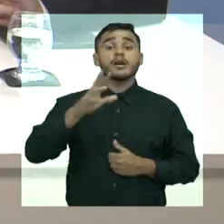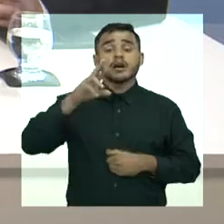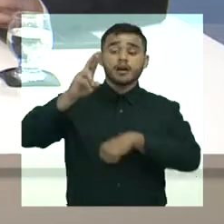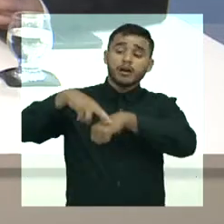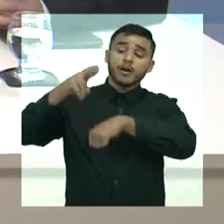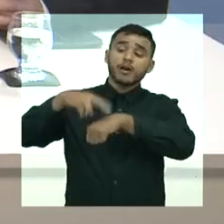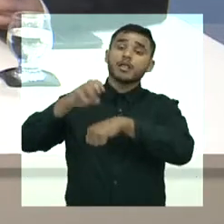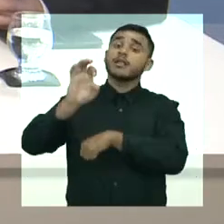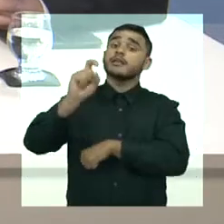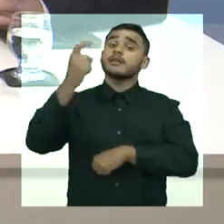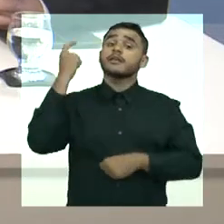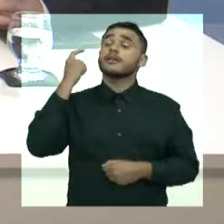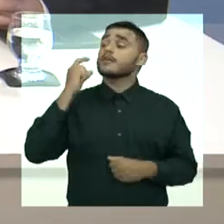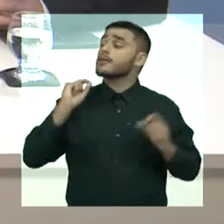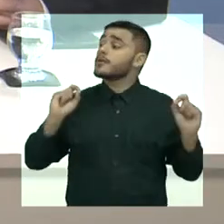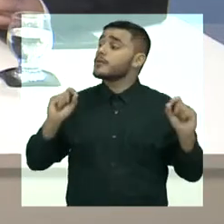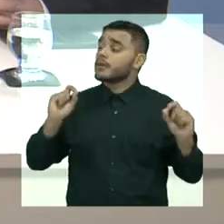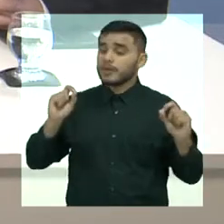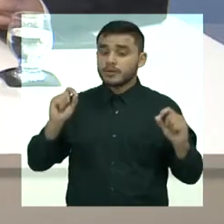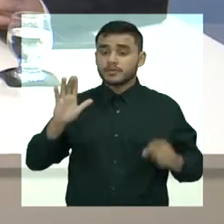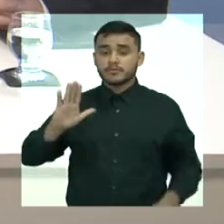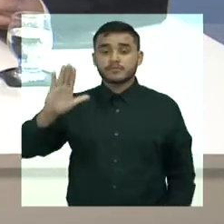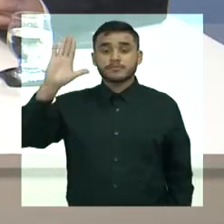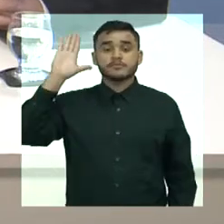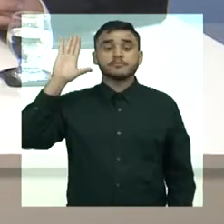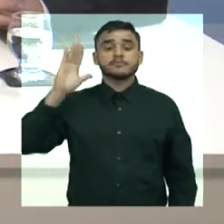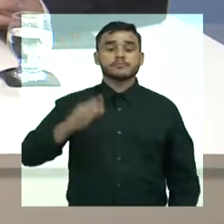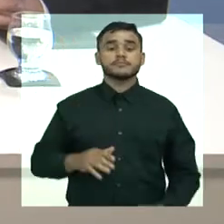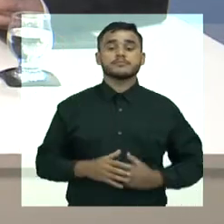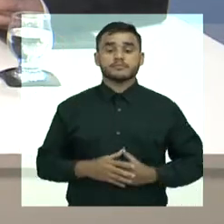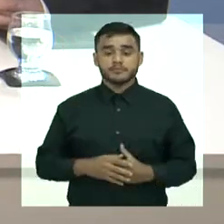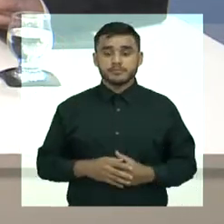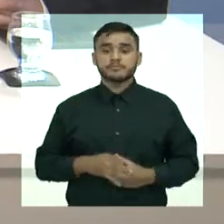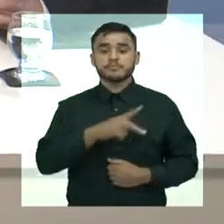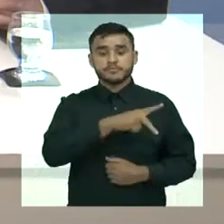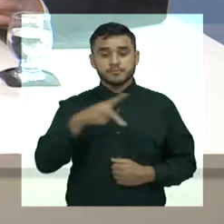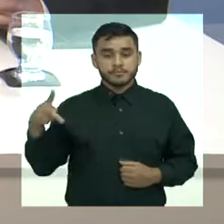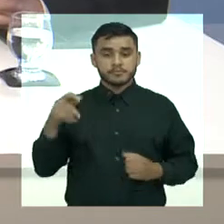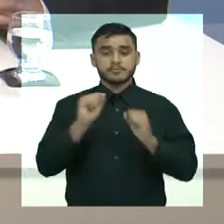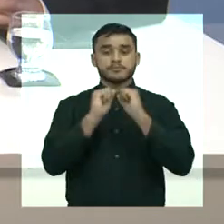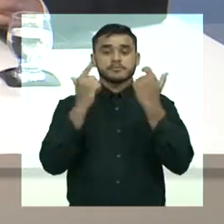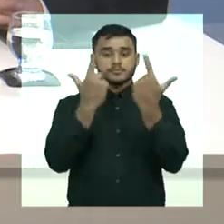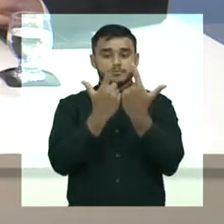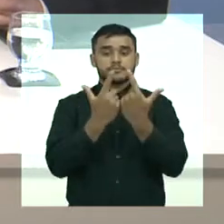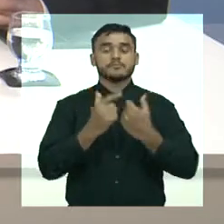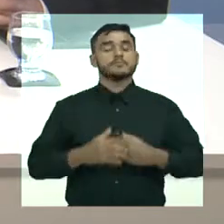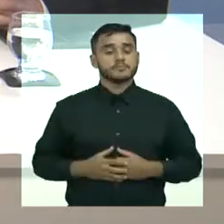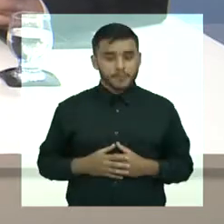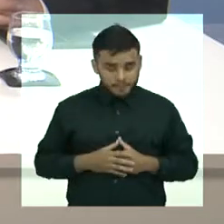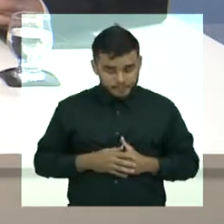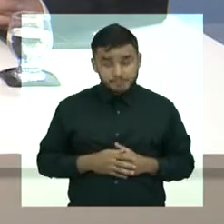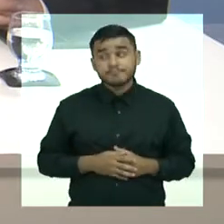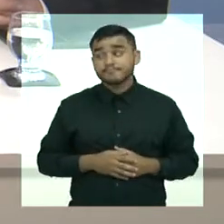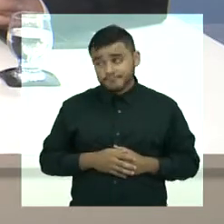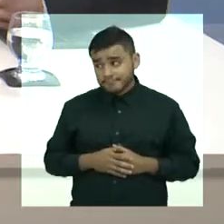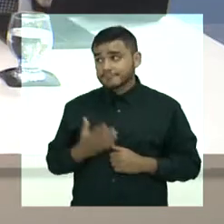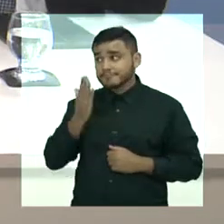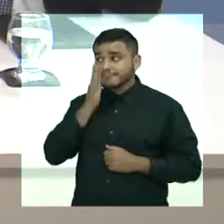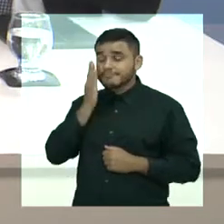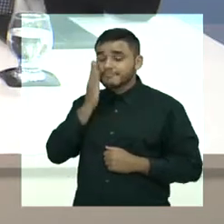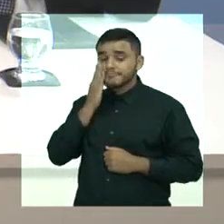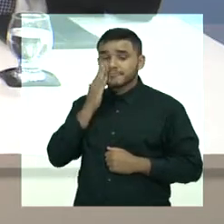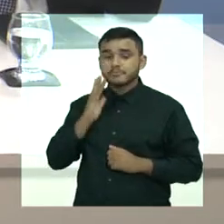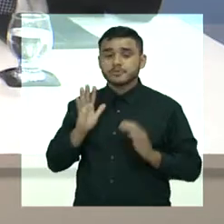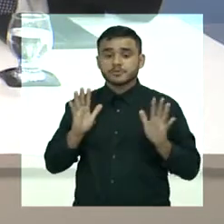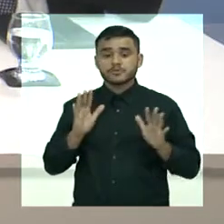lançou candidato a prefeito de Fortaleza? Estava em 2012 na presidência da Assembleia. Eu não estou